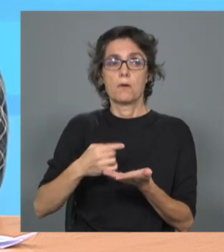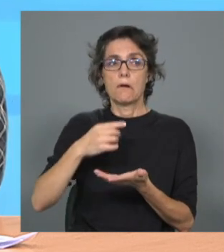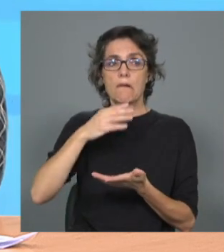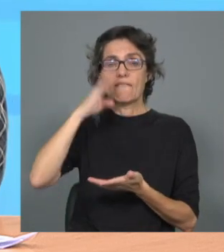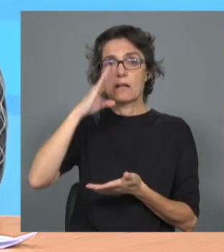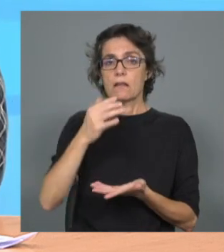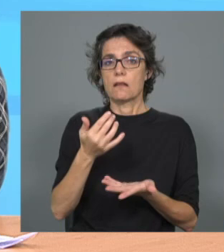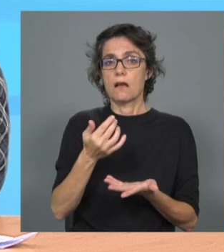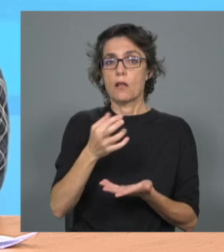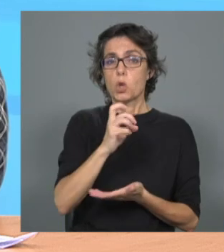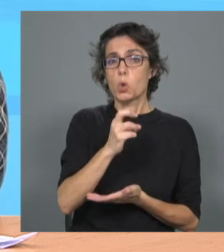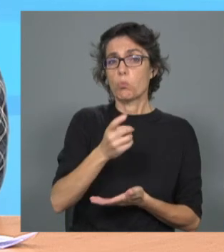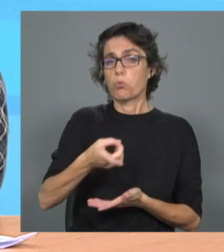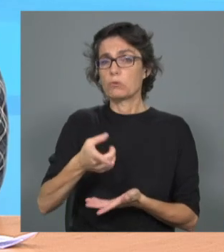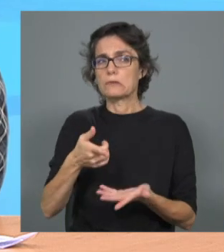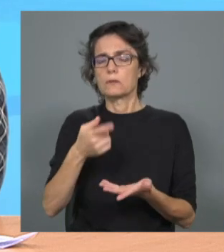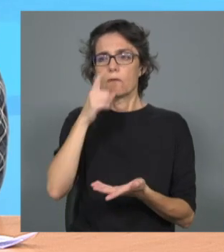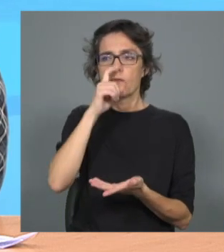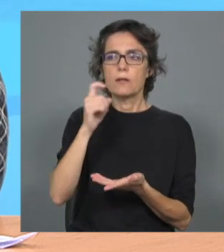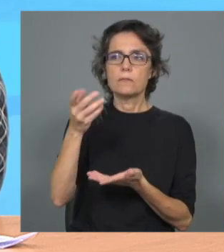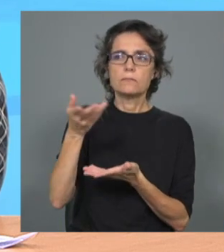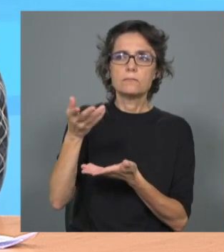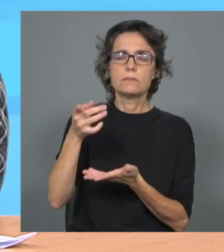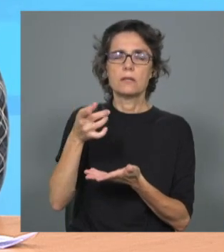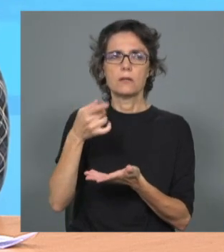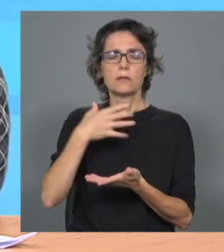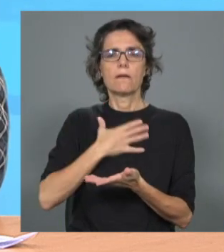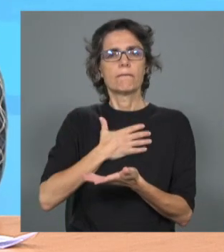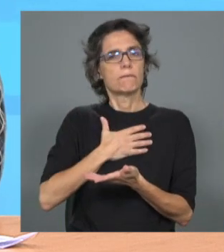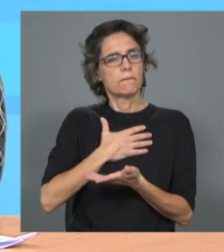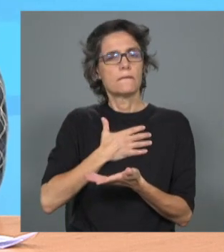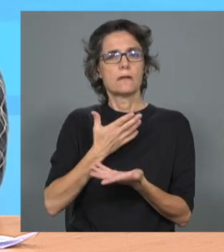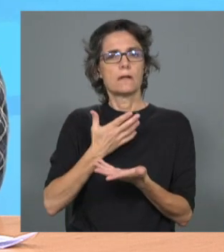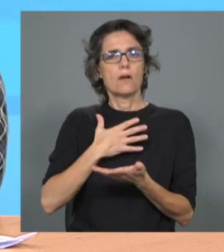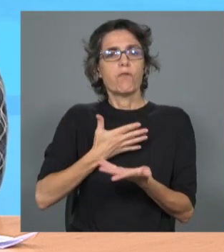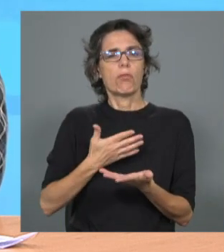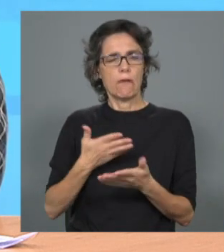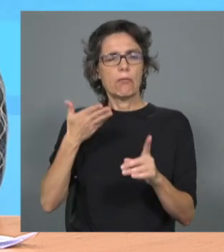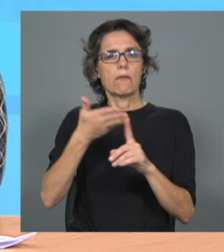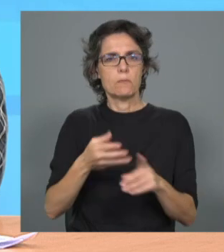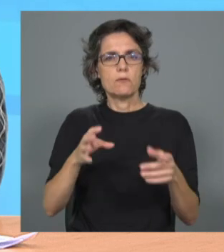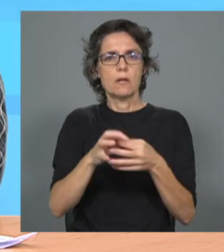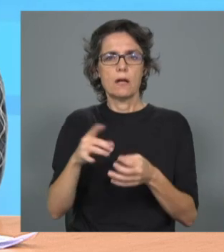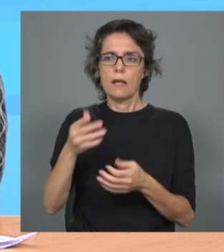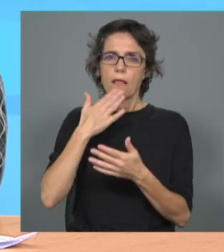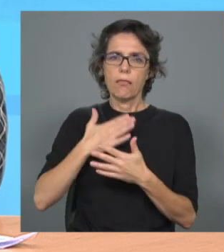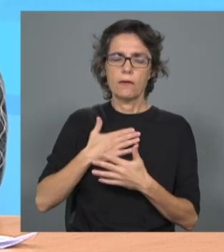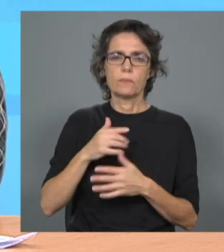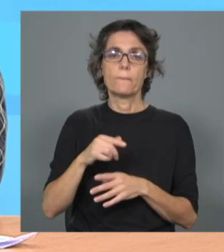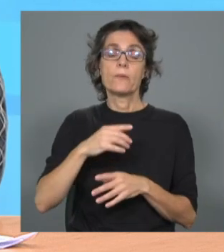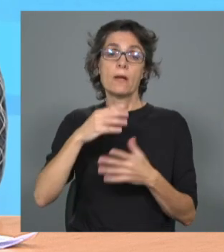tocou, e a partir daí sempre tive o gosto de um dia ser missionário. E acabou por acontecer aos 22